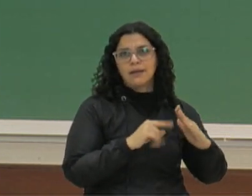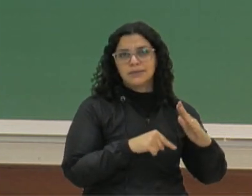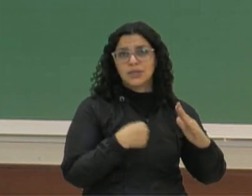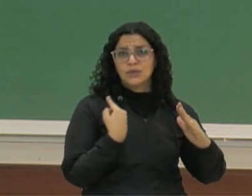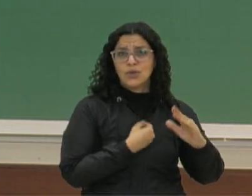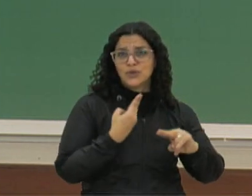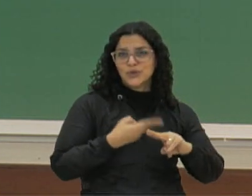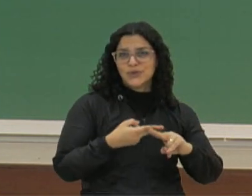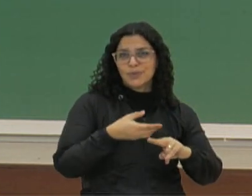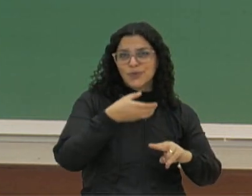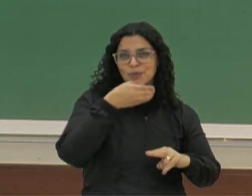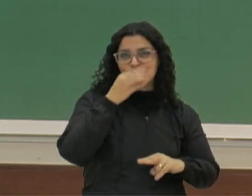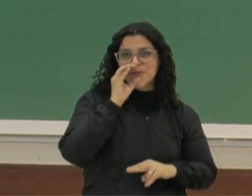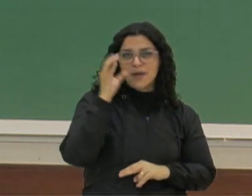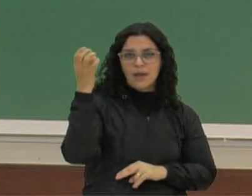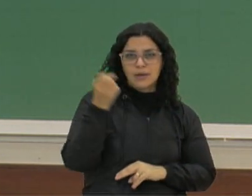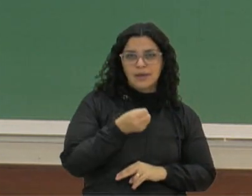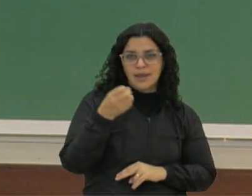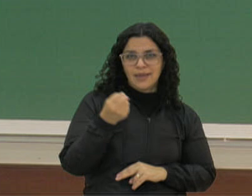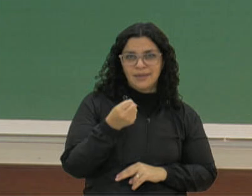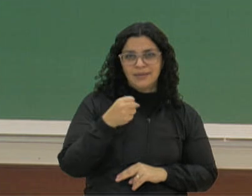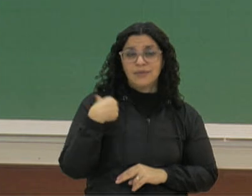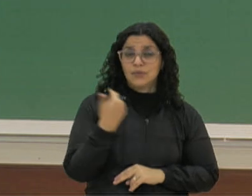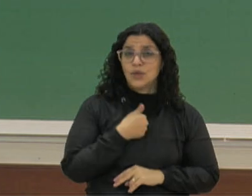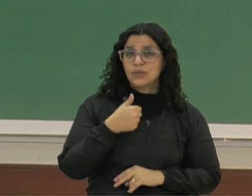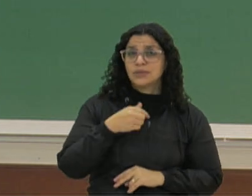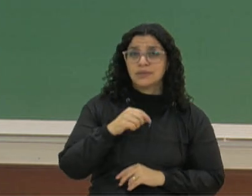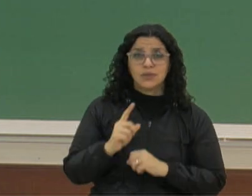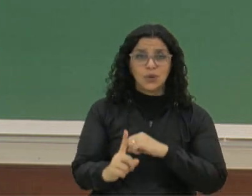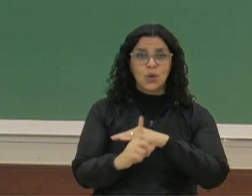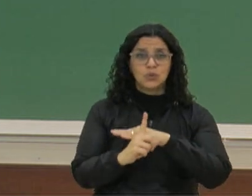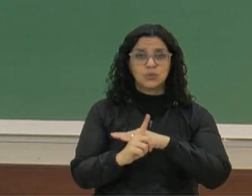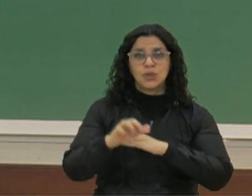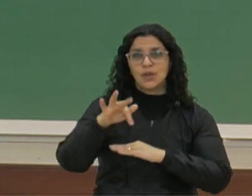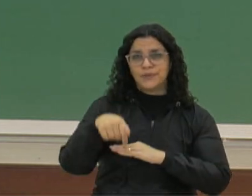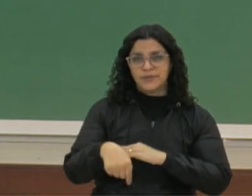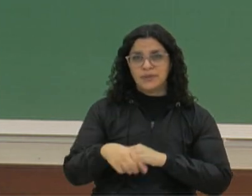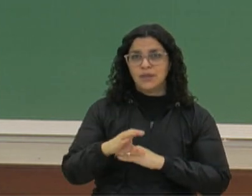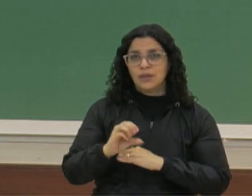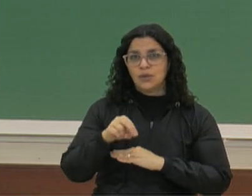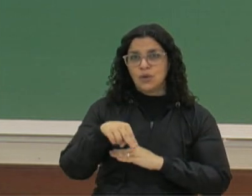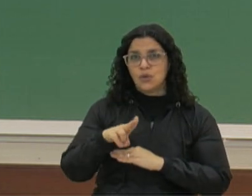somos os consumidores finais.